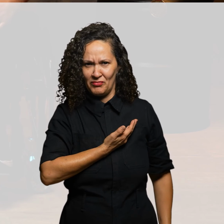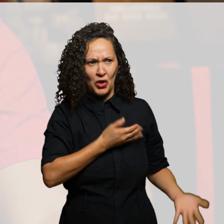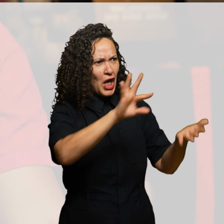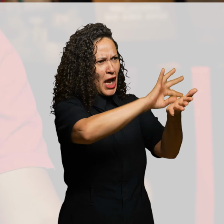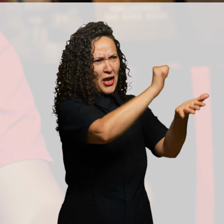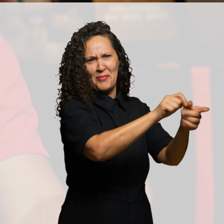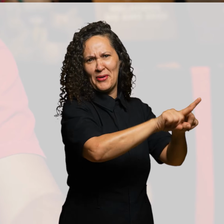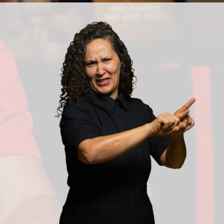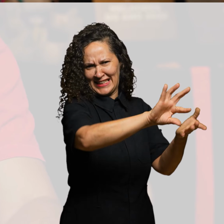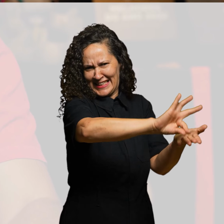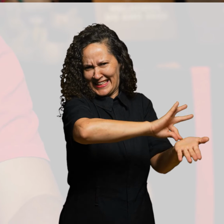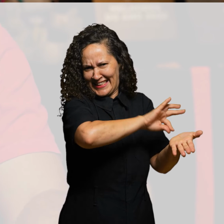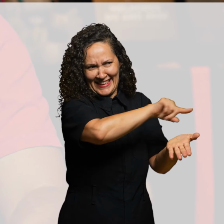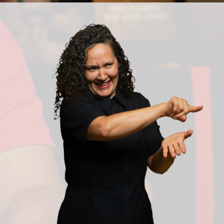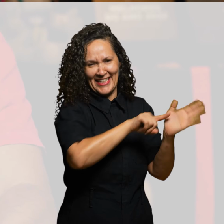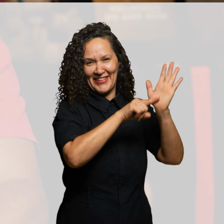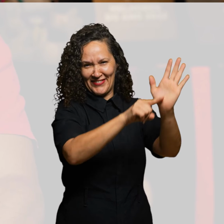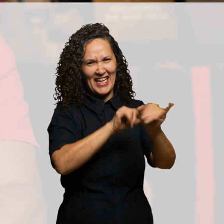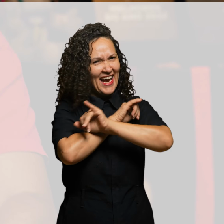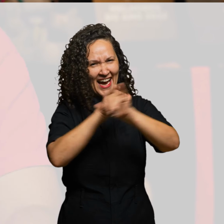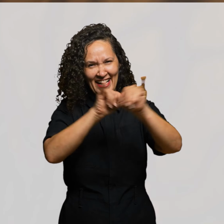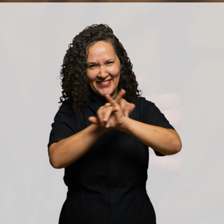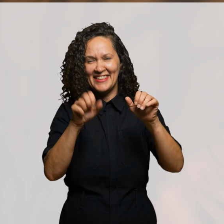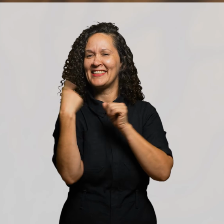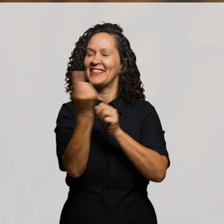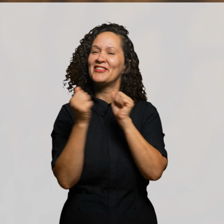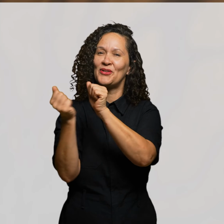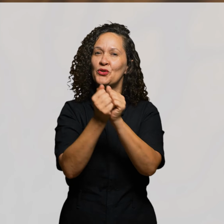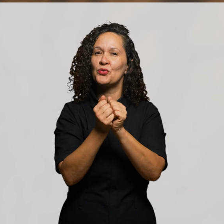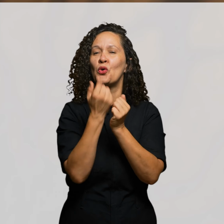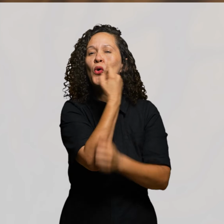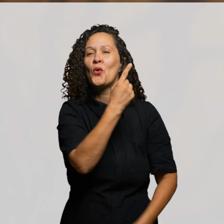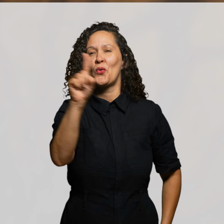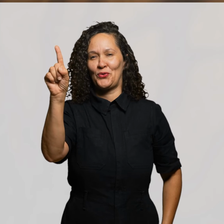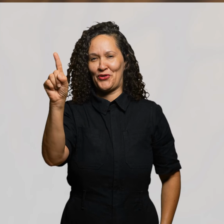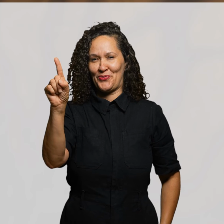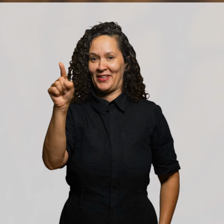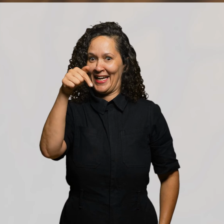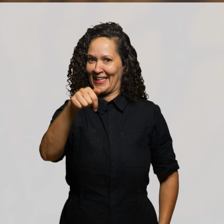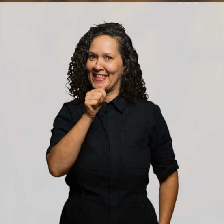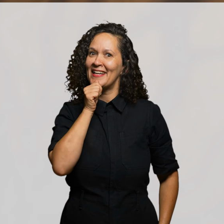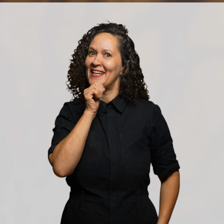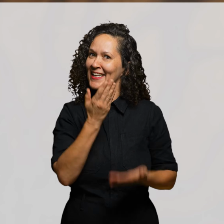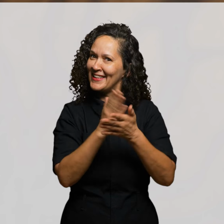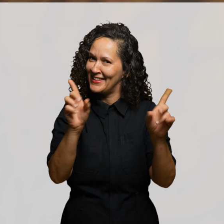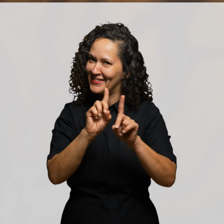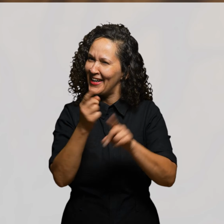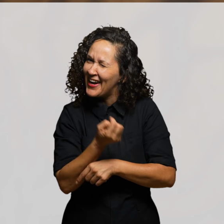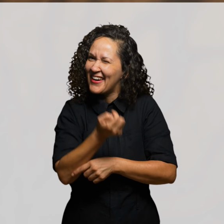sociais vai Me passar raiva com vocês. É isso. E estamos juntos. E o último episódio, não acabou aqui, mas está chegando aqui.